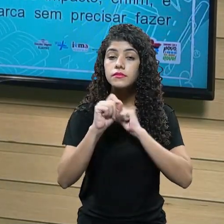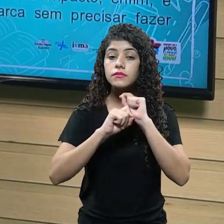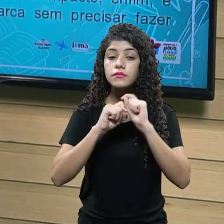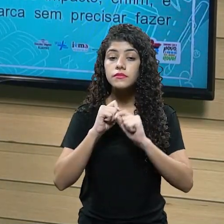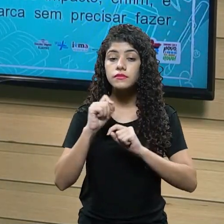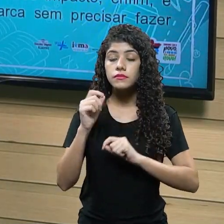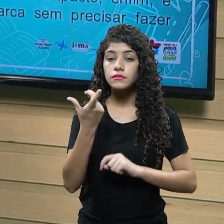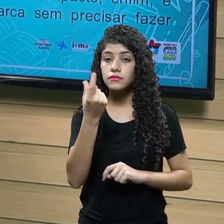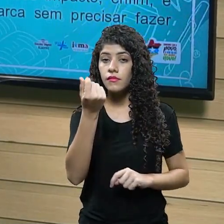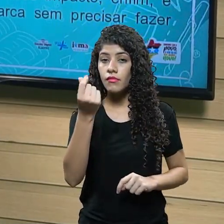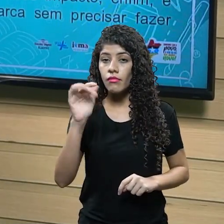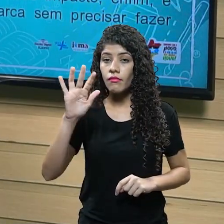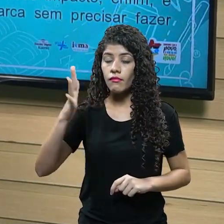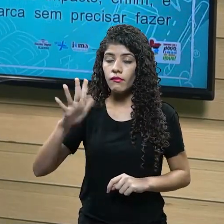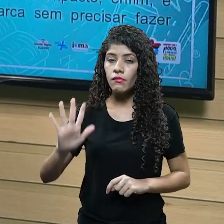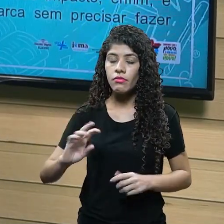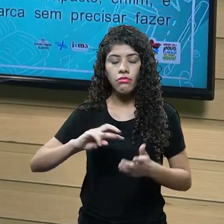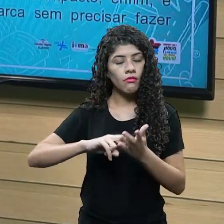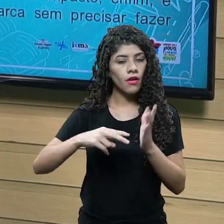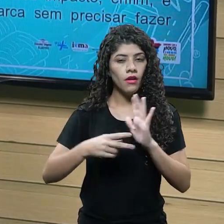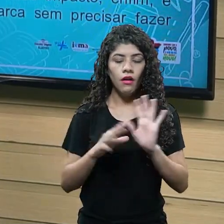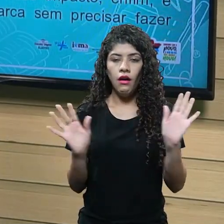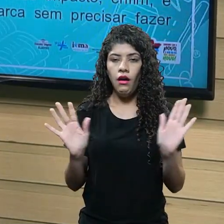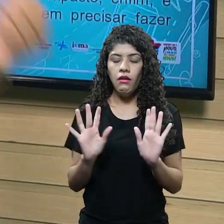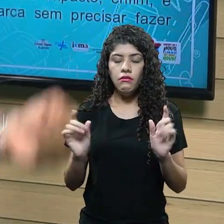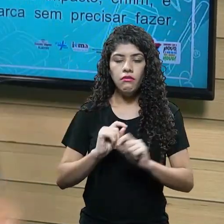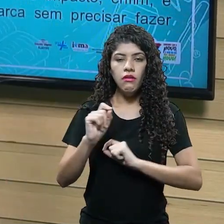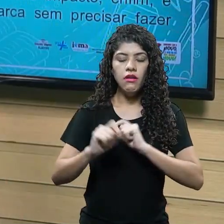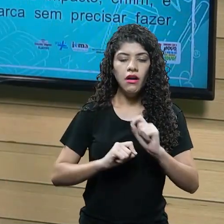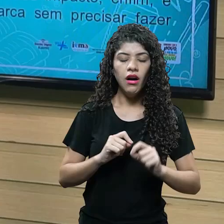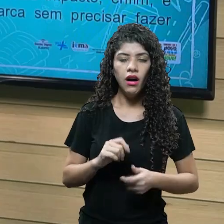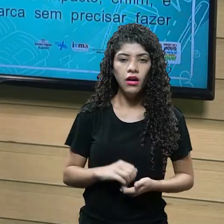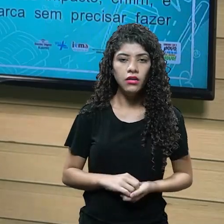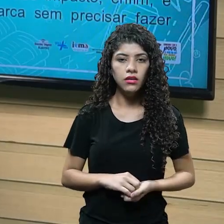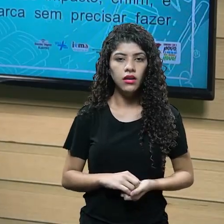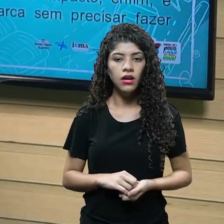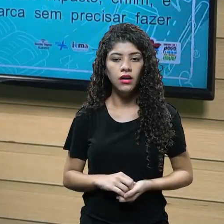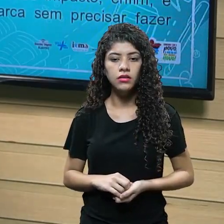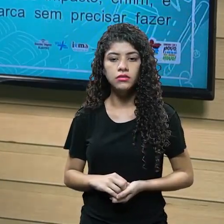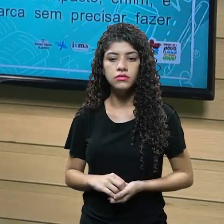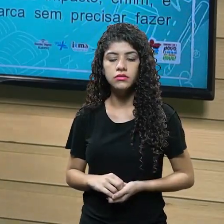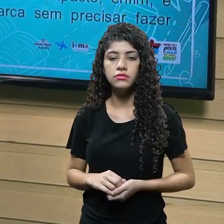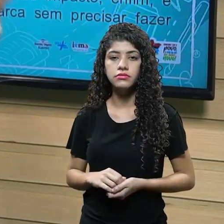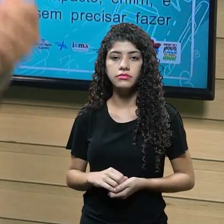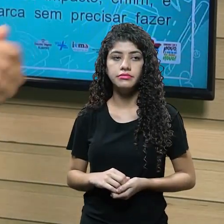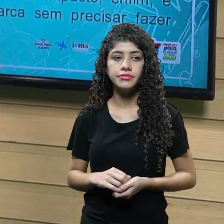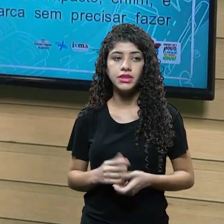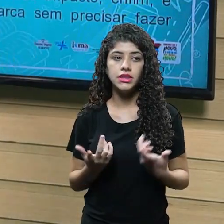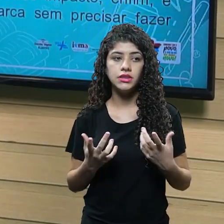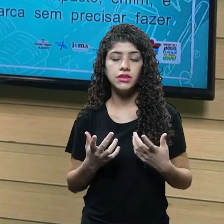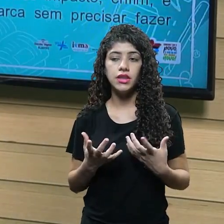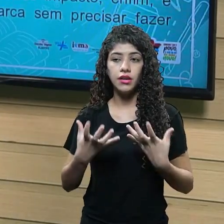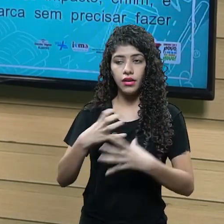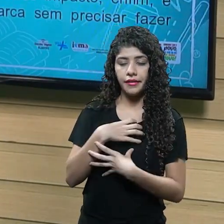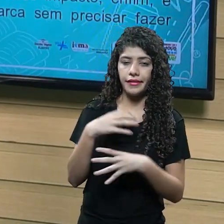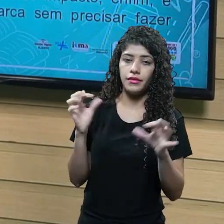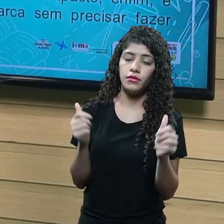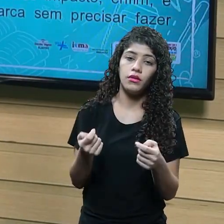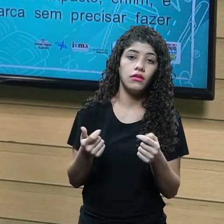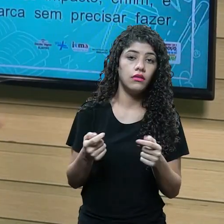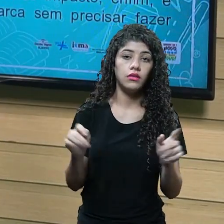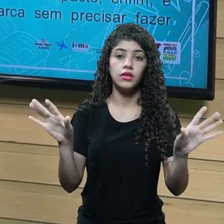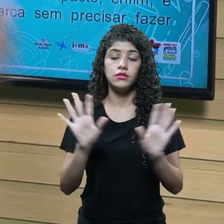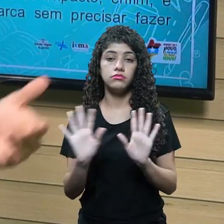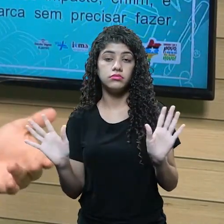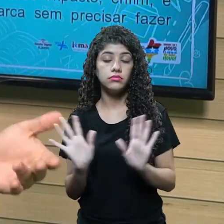baixo custo. Só que isso não quer dizer que vai ser um marketing pouco visível, vai ser um marketing pouco impactante, muito pelo contrário. A